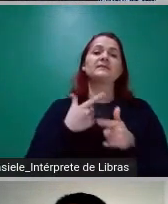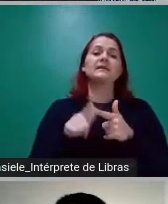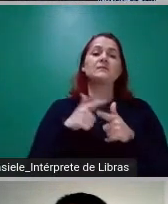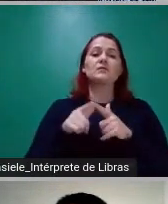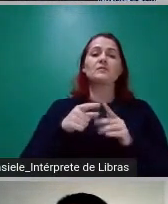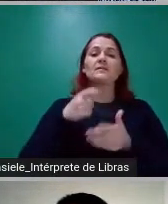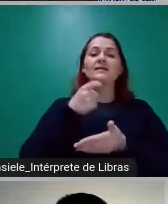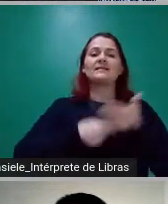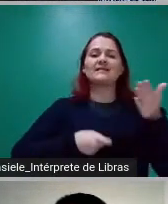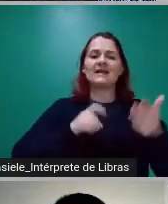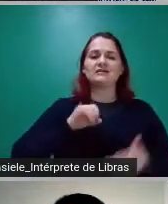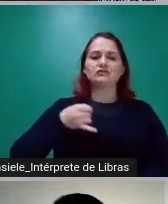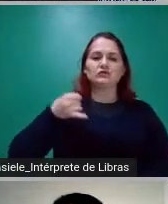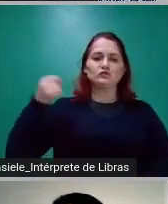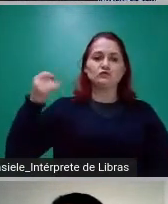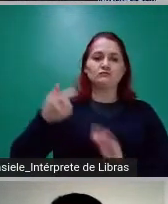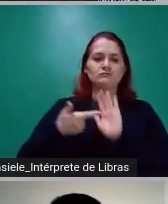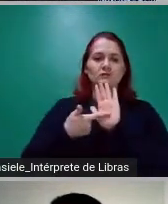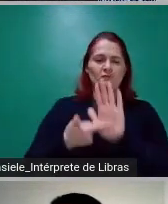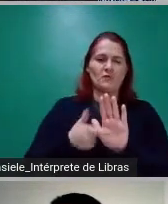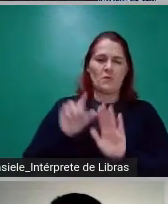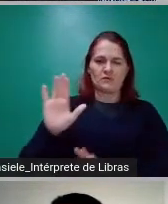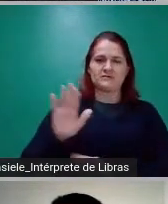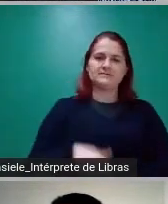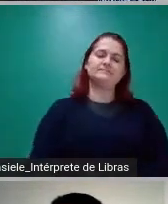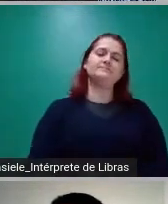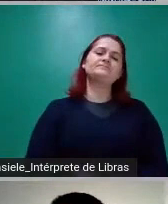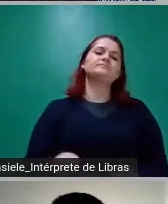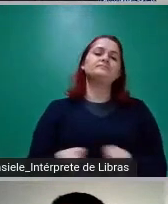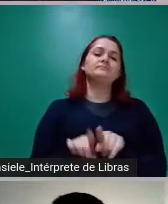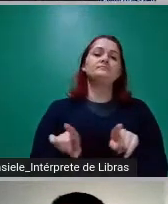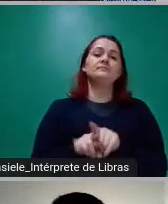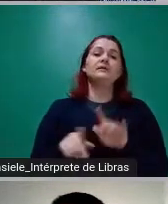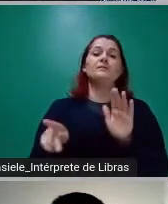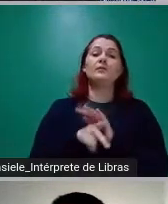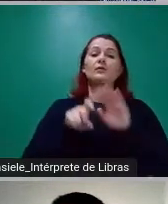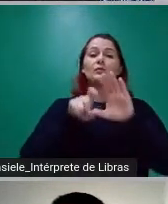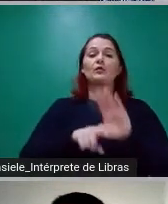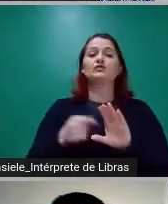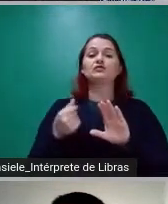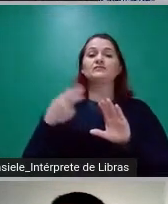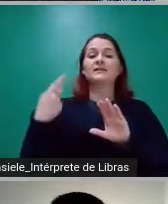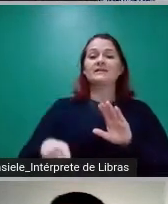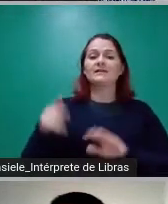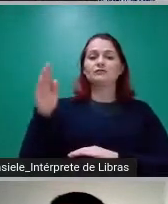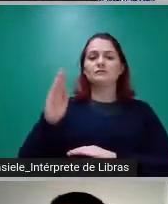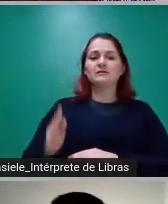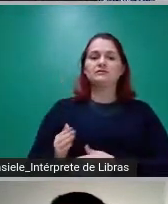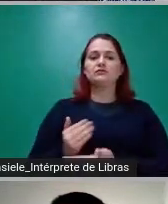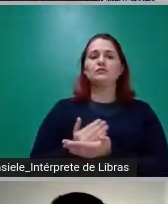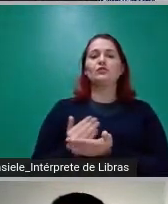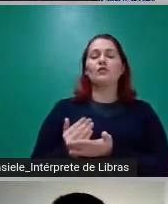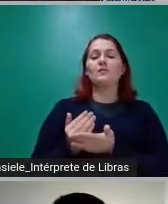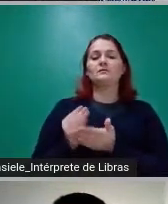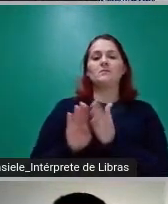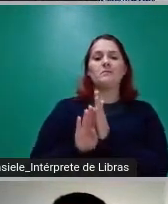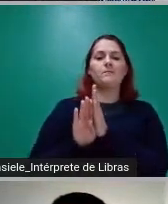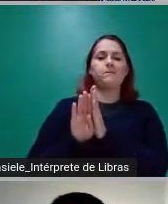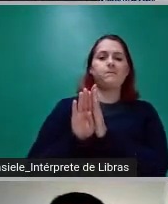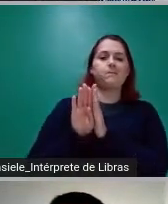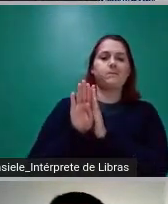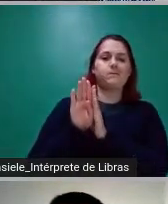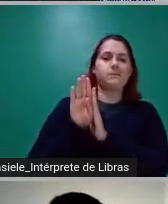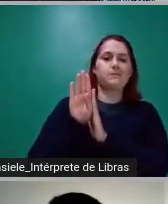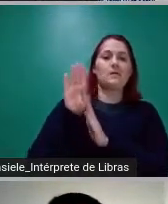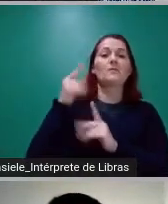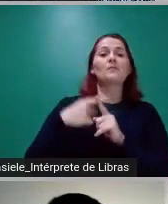aplicadas naquele período. E aí a explosão da dívida interna, principalmente devido à política monetária do suicida adotada pelo Banco Central,